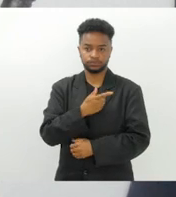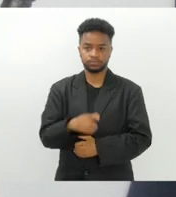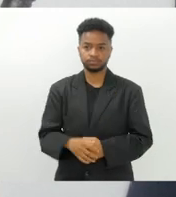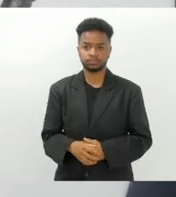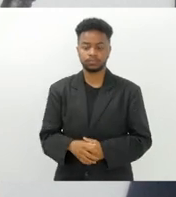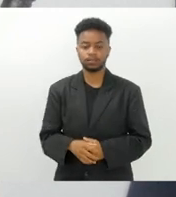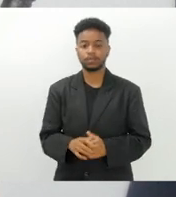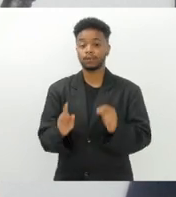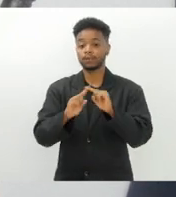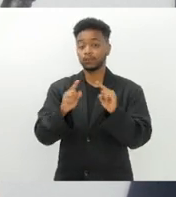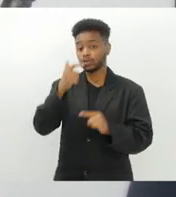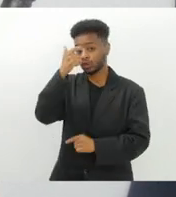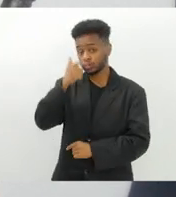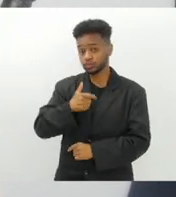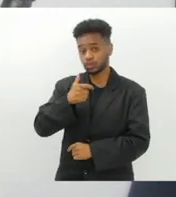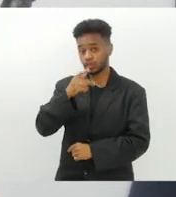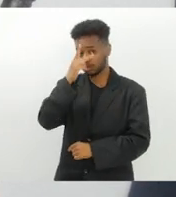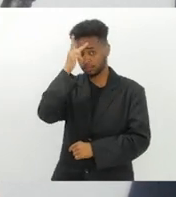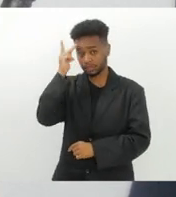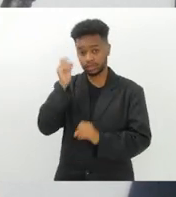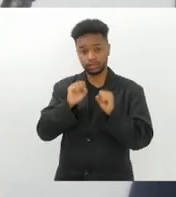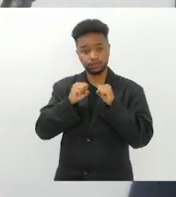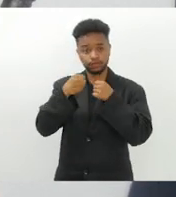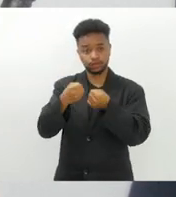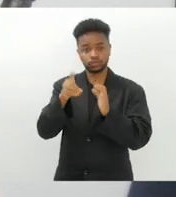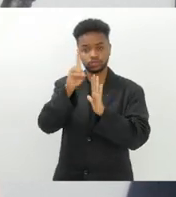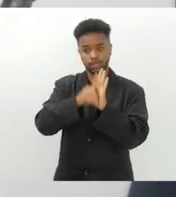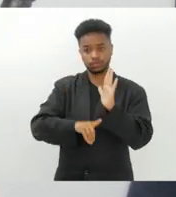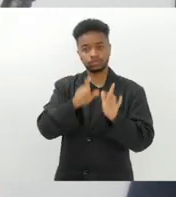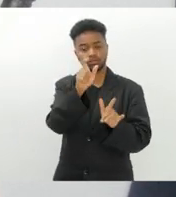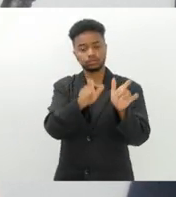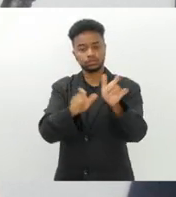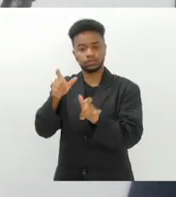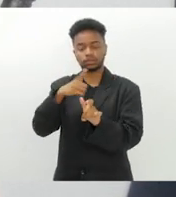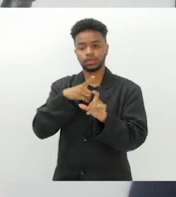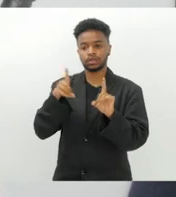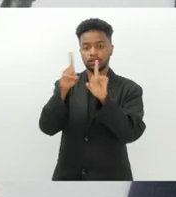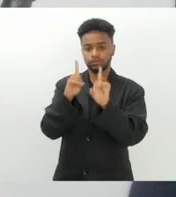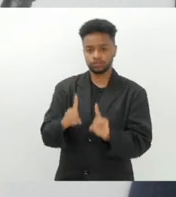Mas eu sou uma pessoa que defende o direito das pessoas com deficiência.